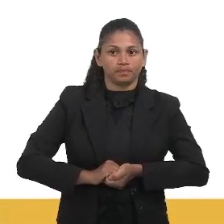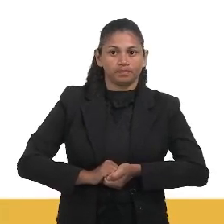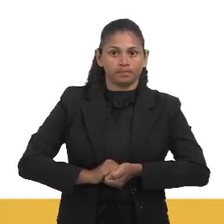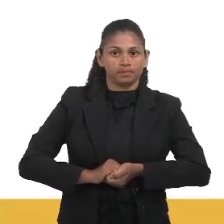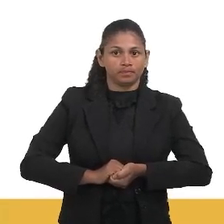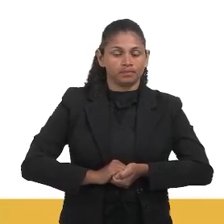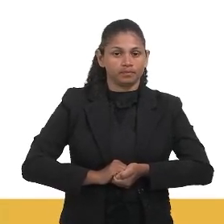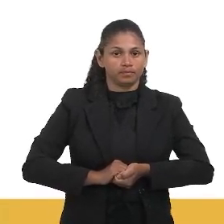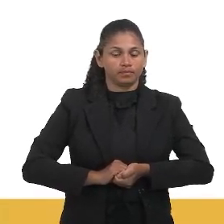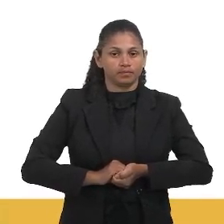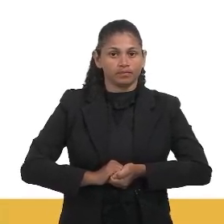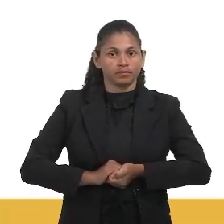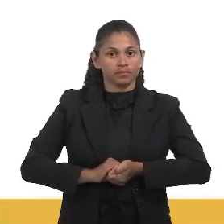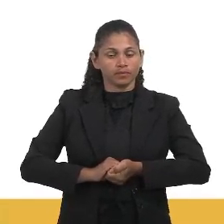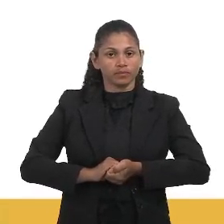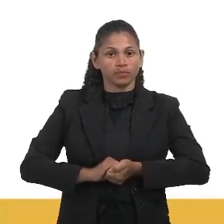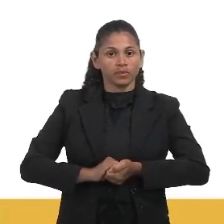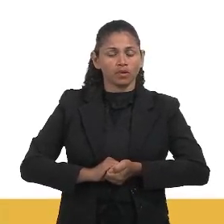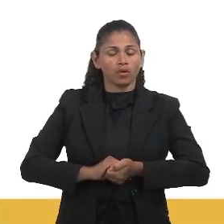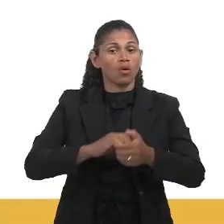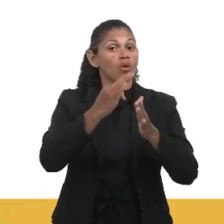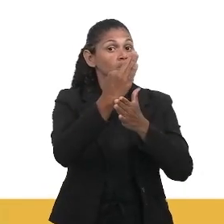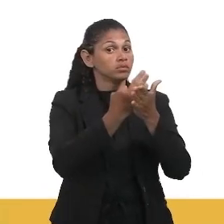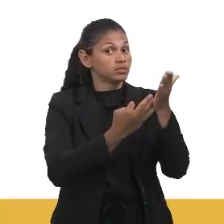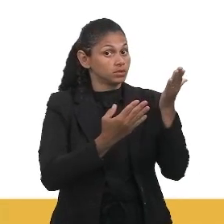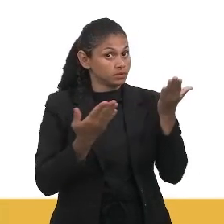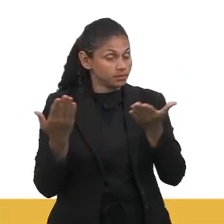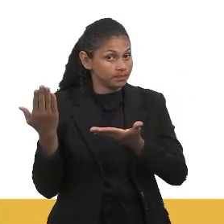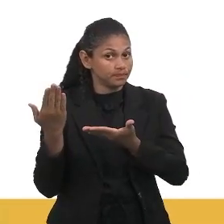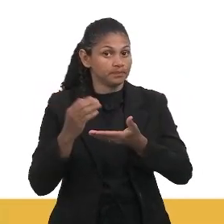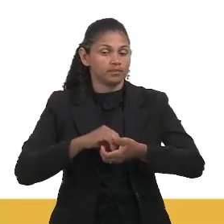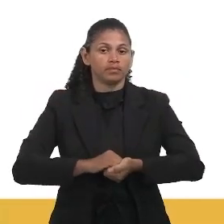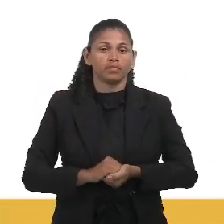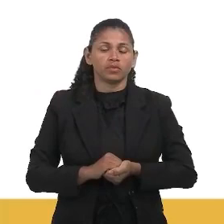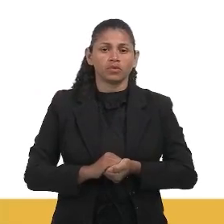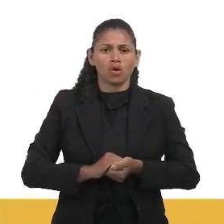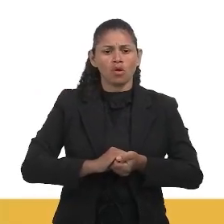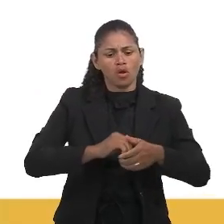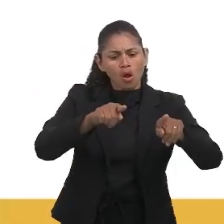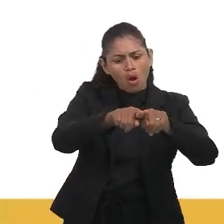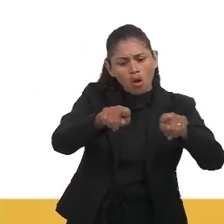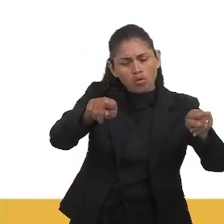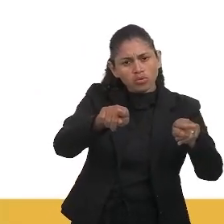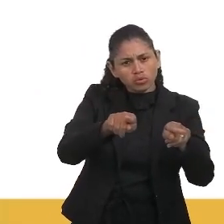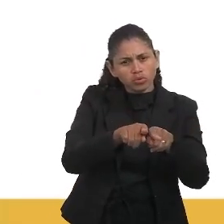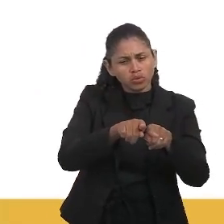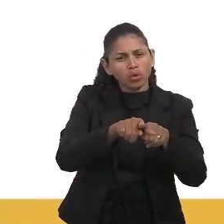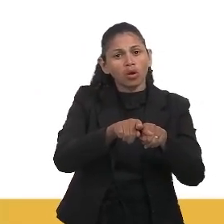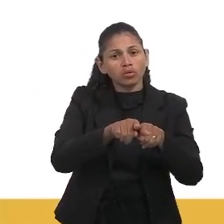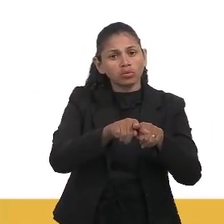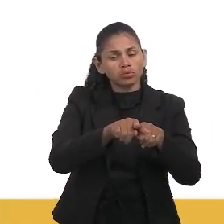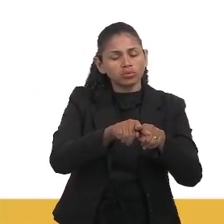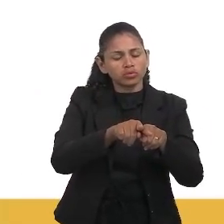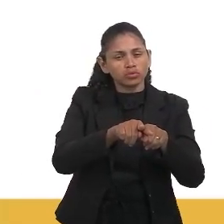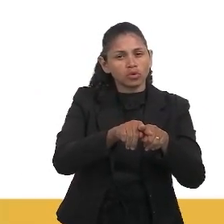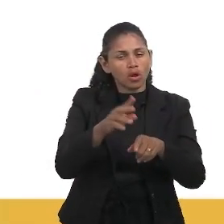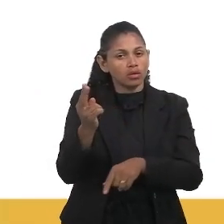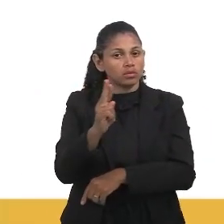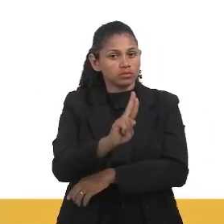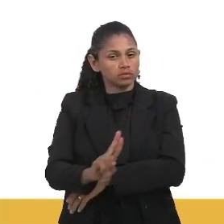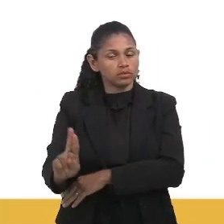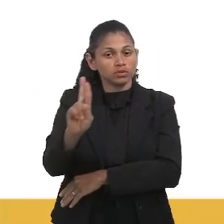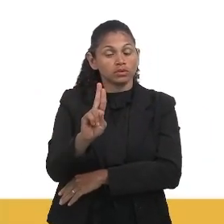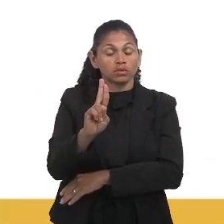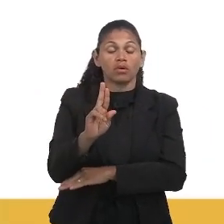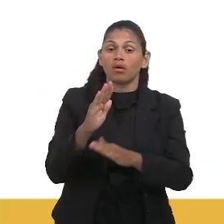resolução o que que o texto traz pra gente vamos lá no alojamento de uma universidade alguns quartos com padrão